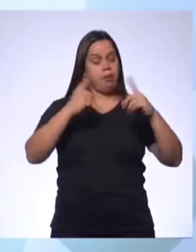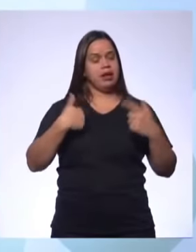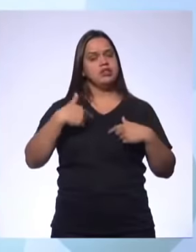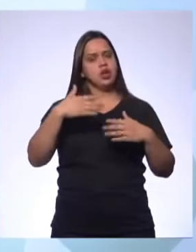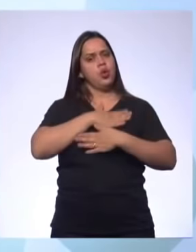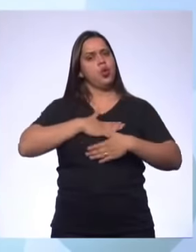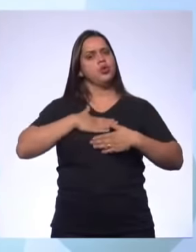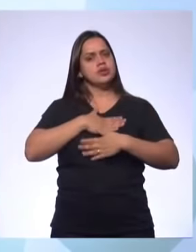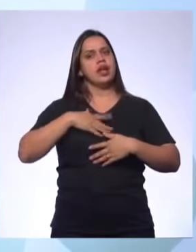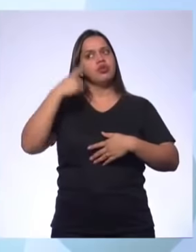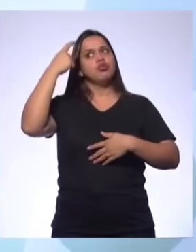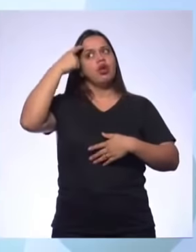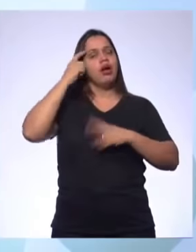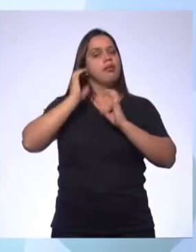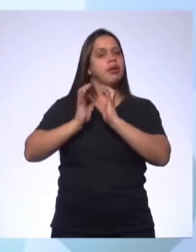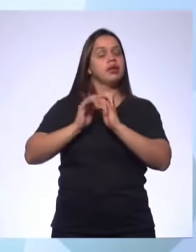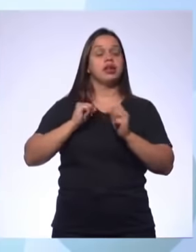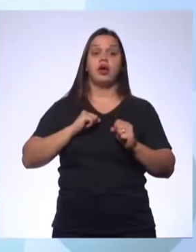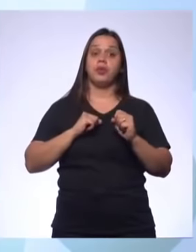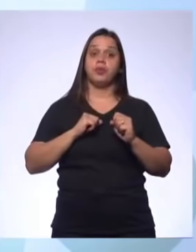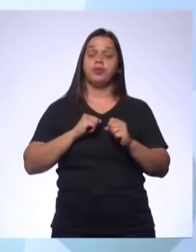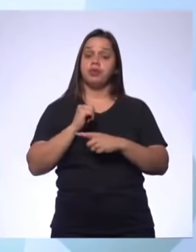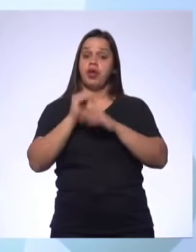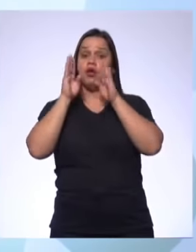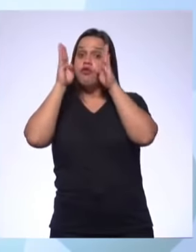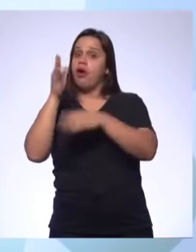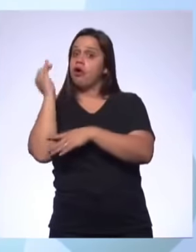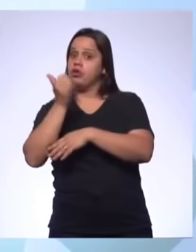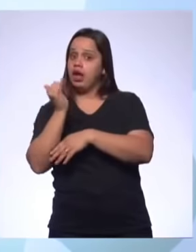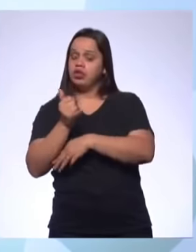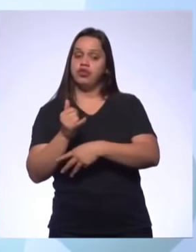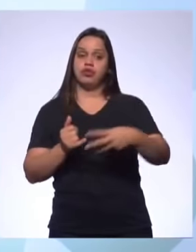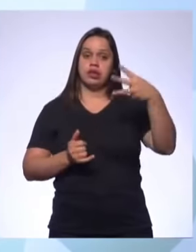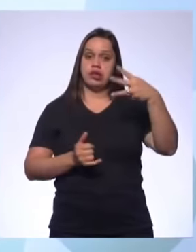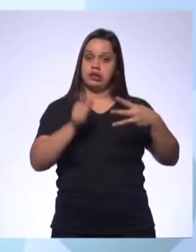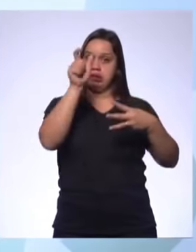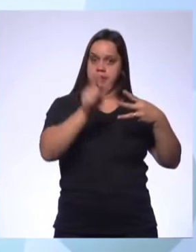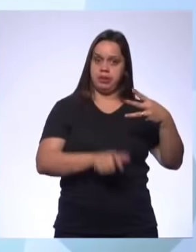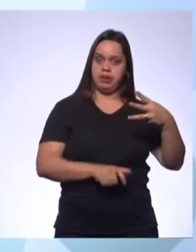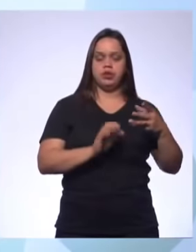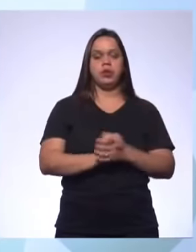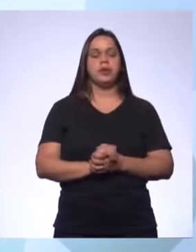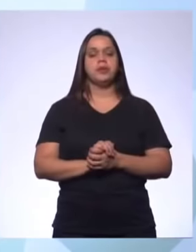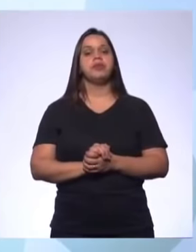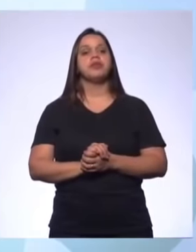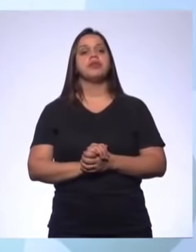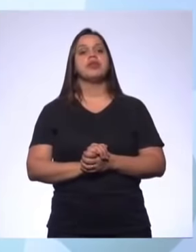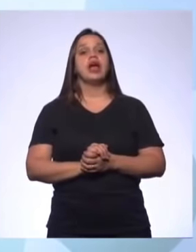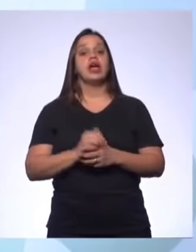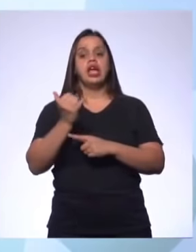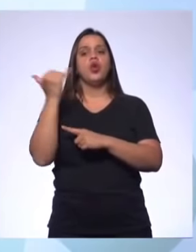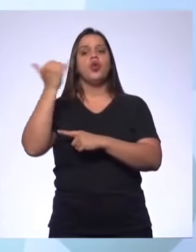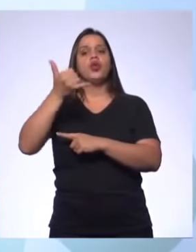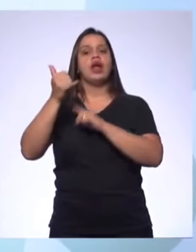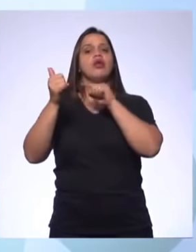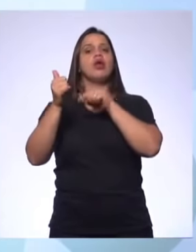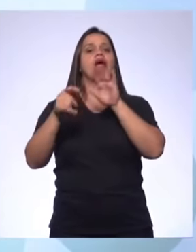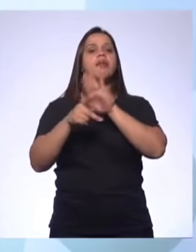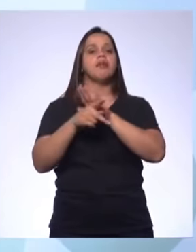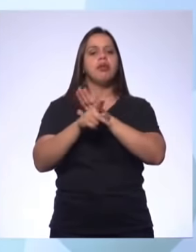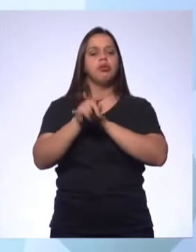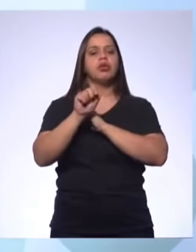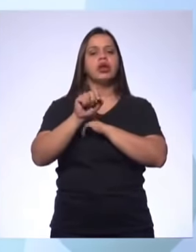temos aí foco narrativo, terceira pessoa, certo? E aí o narrador onisciente, meus amores. Pode colocar